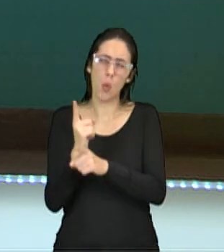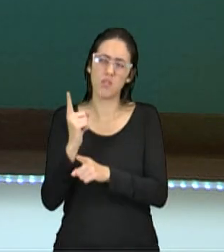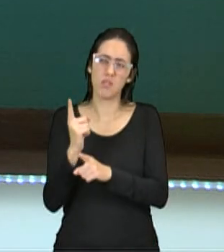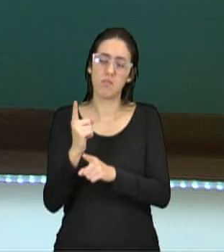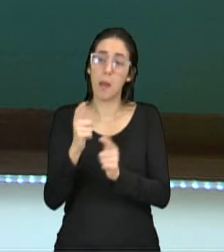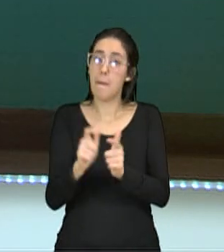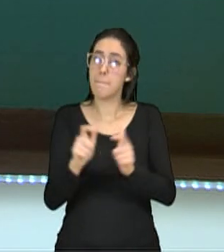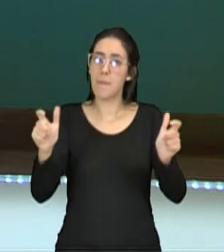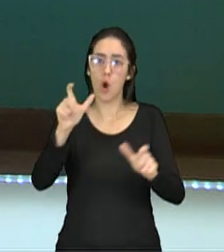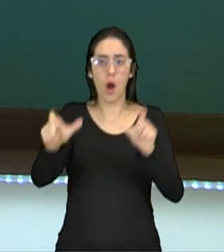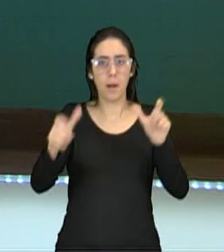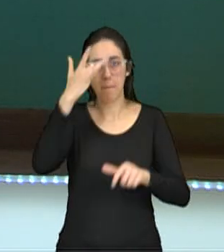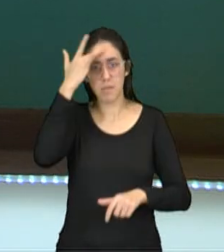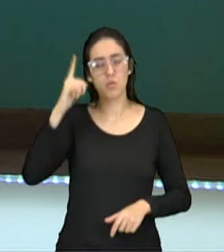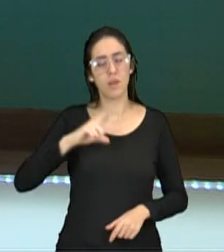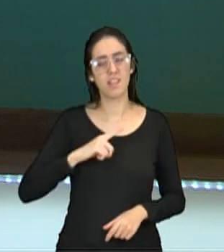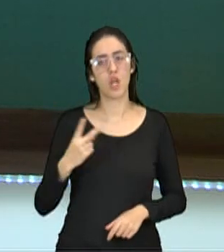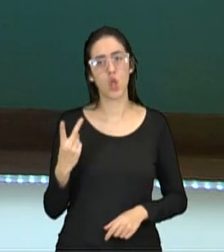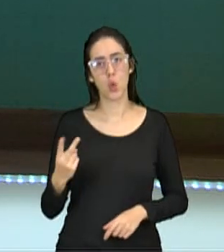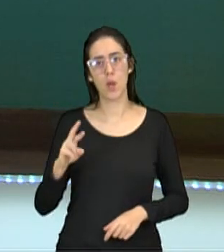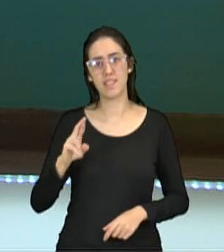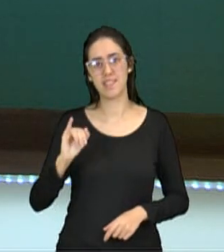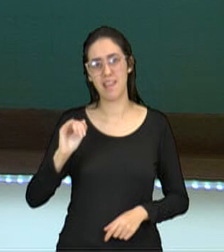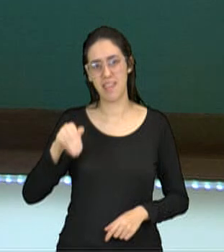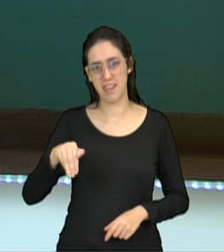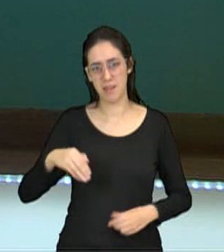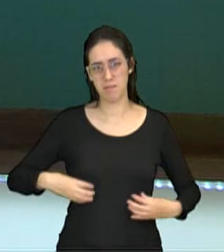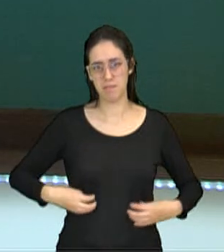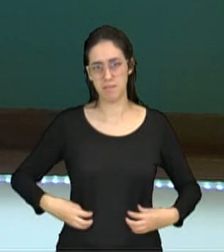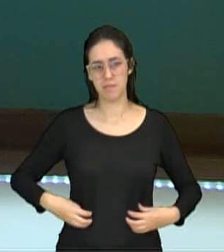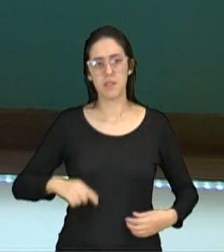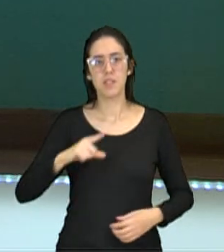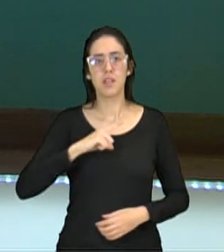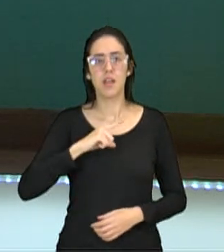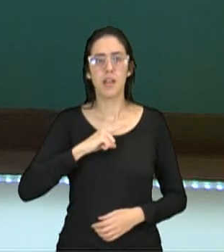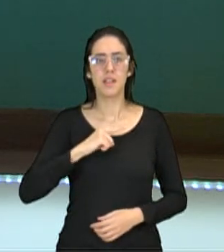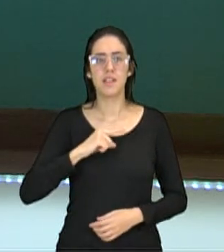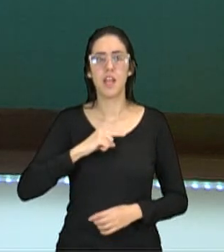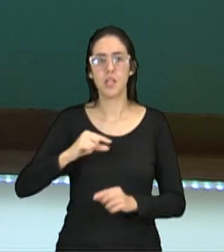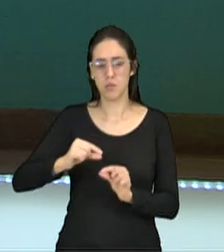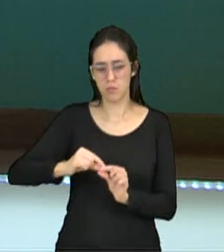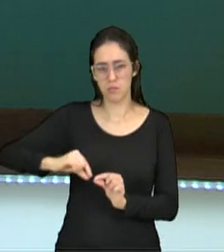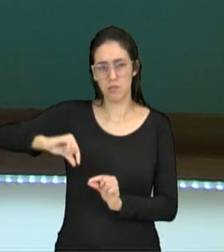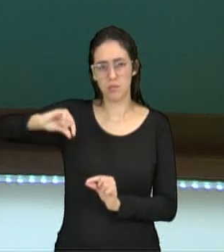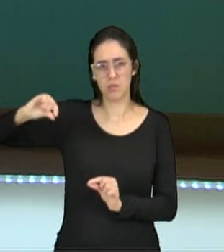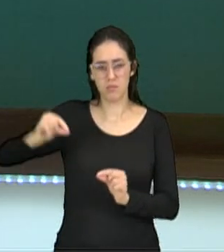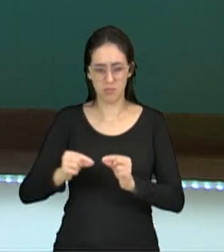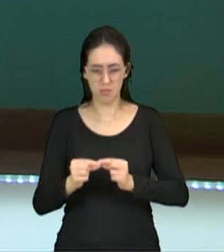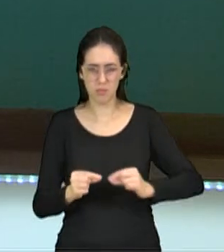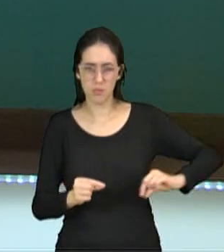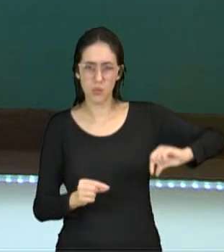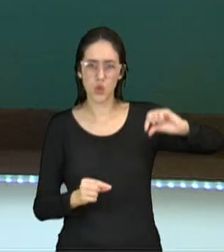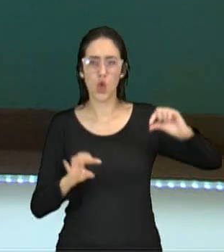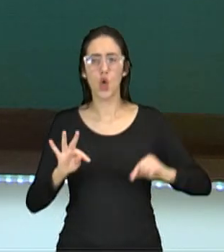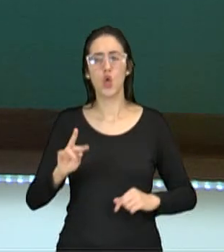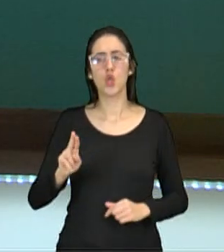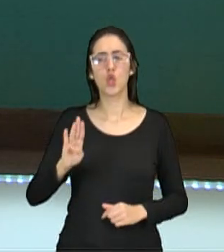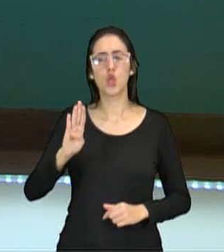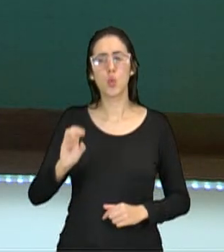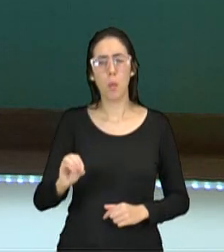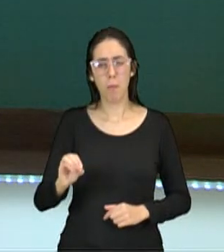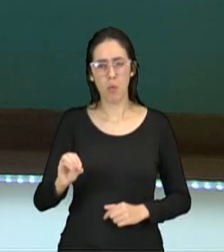nós tem 2 rins. A letra B, esse tubinho que conecta os nossos rins até a